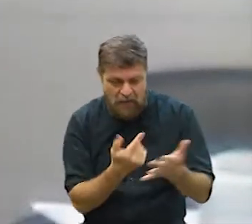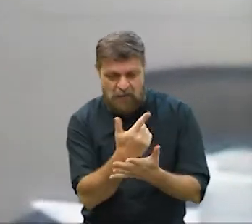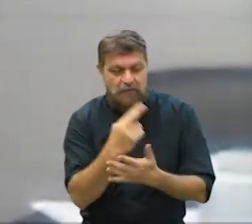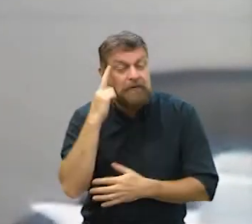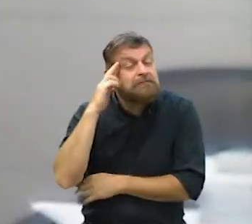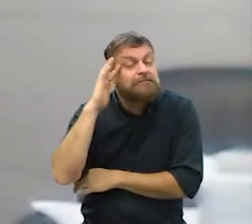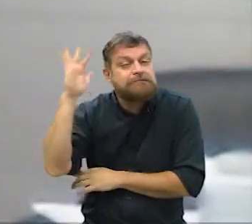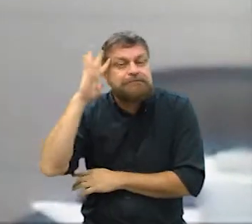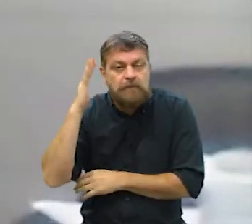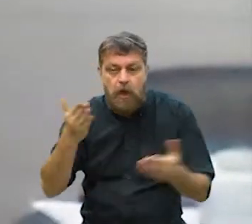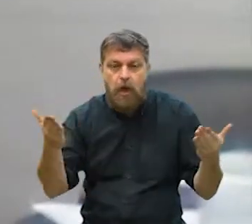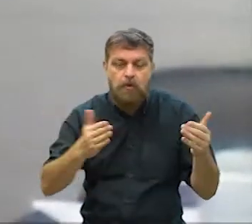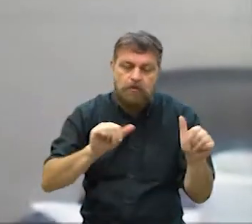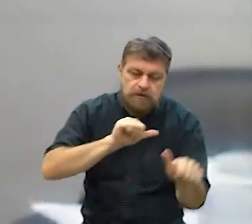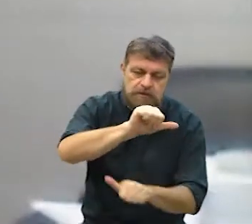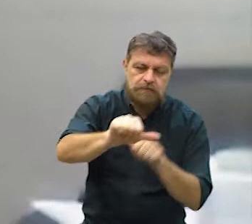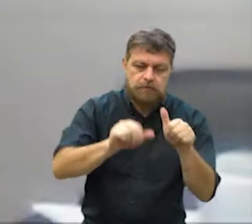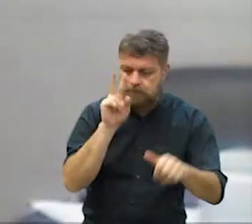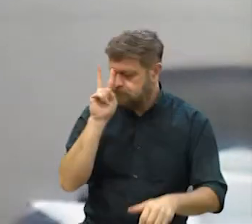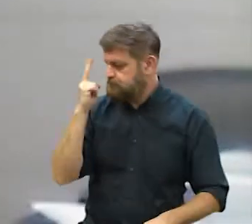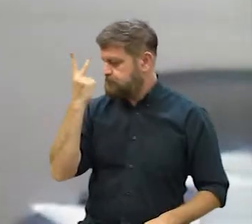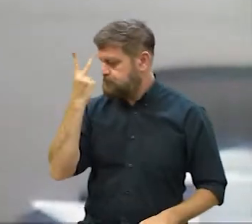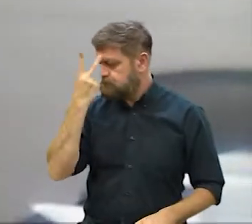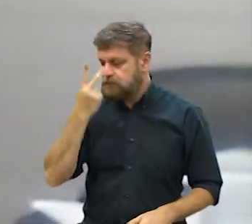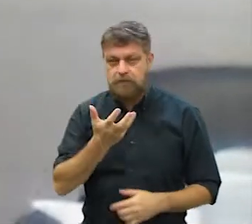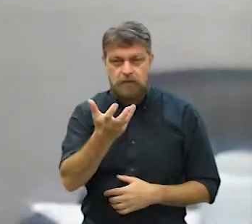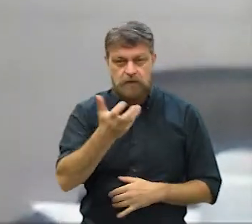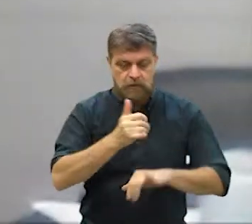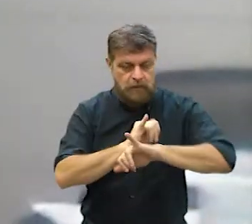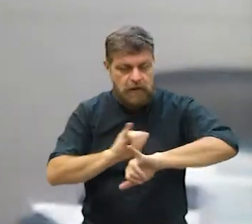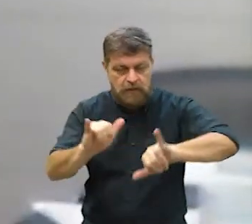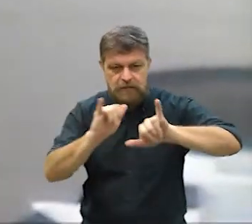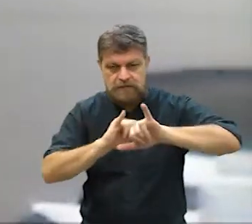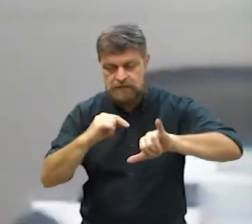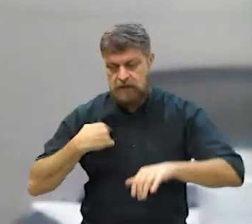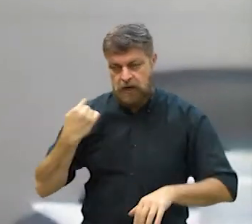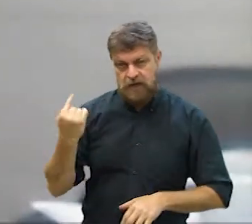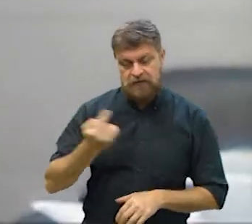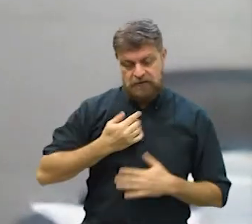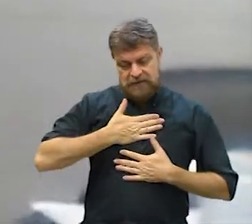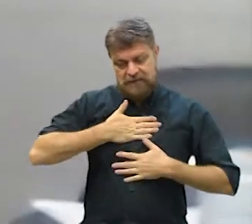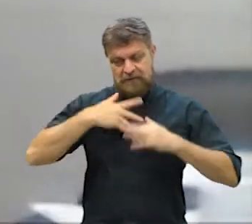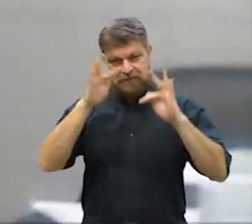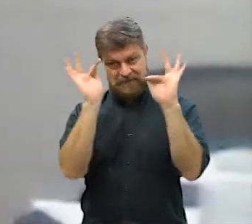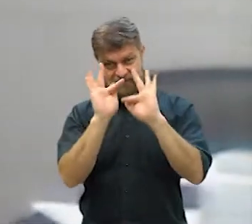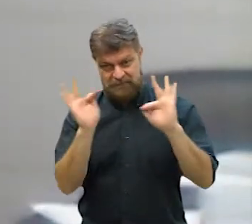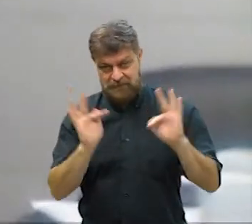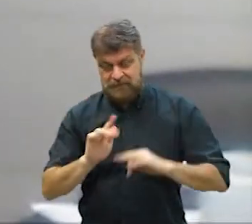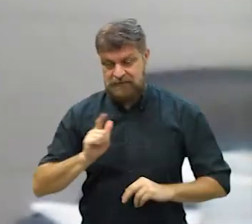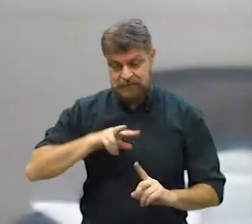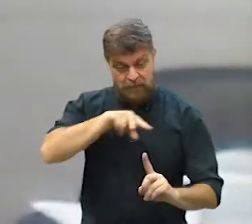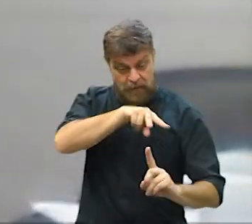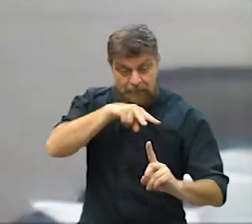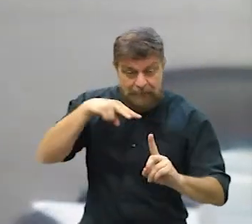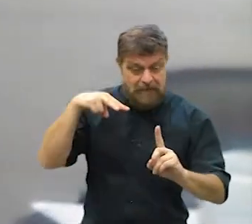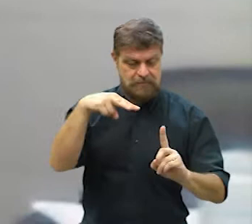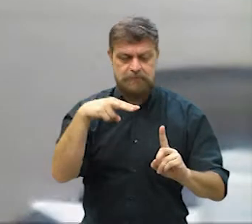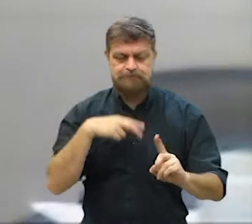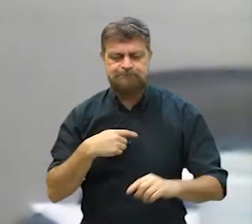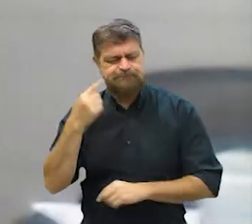da nossa sociedade daquela época. Hoje mudou. Mas, enfim, o que eu quero dizer para vocês é que nós estamos muito felizes com